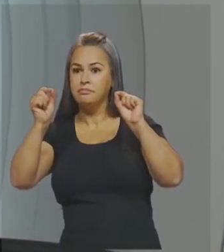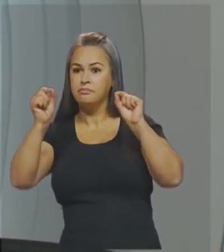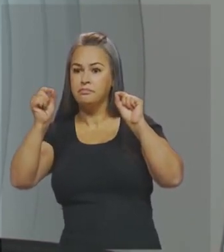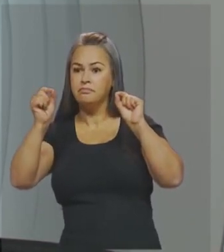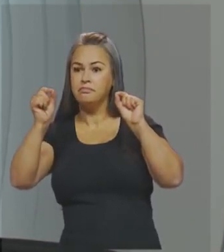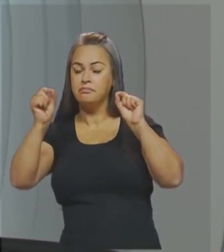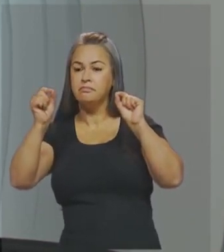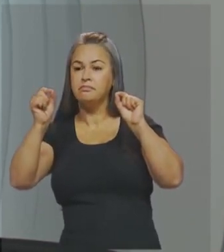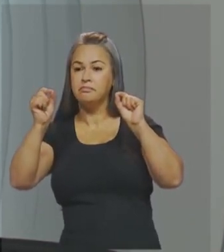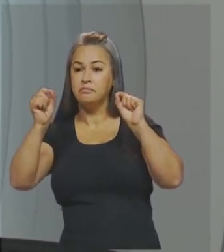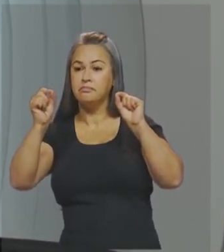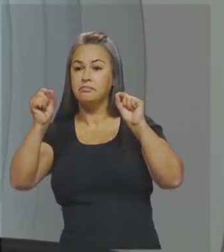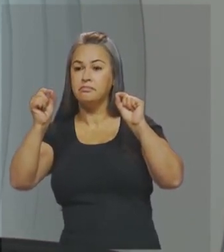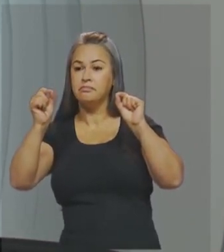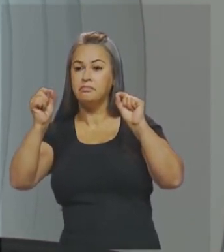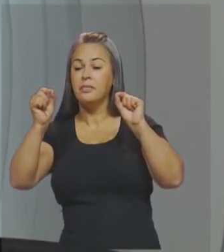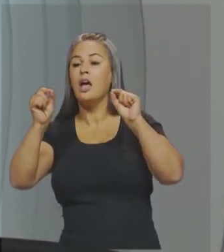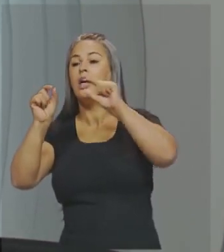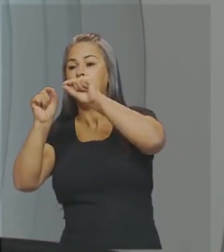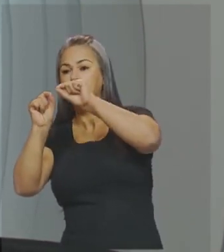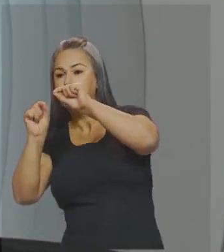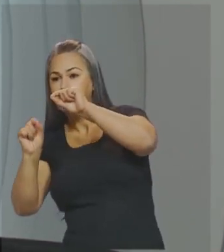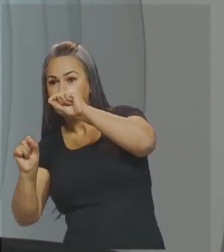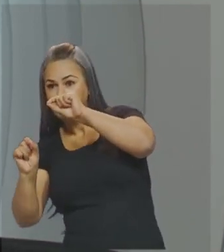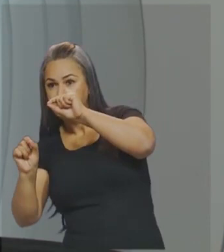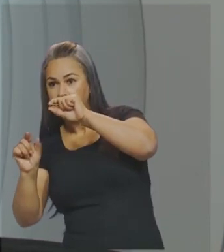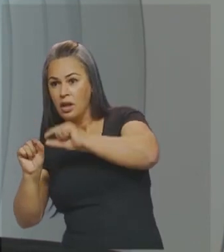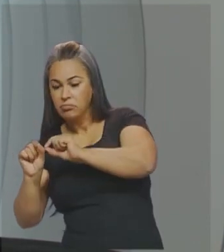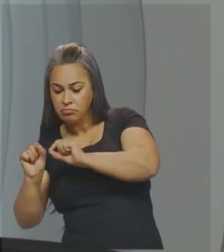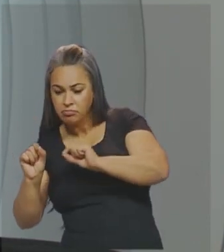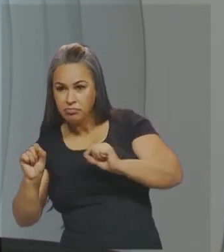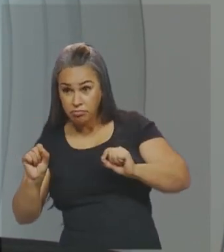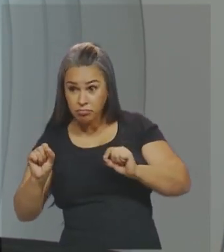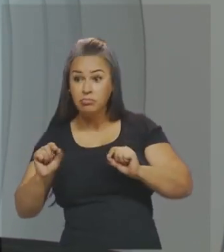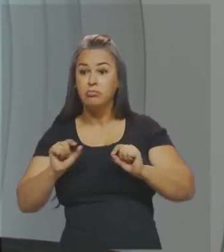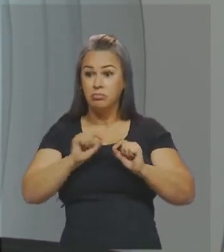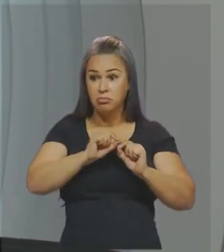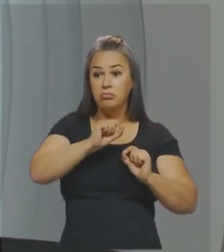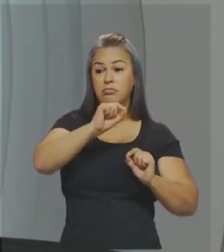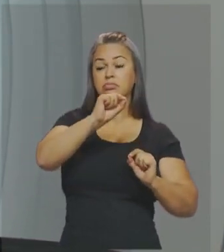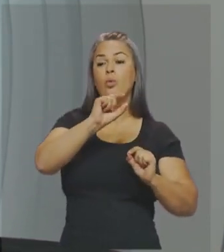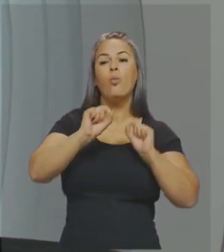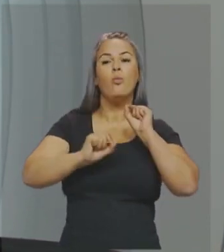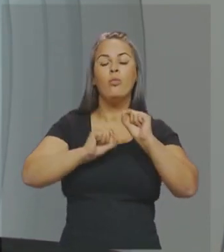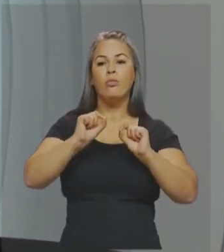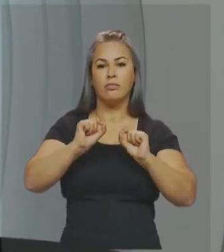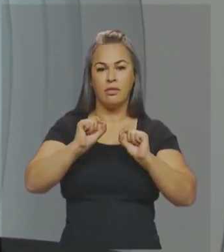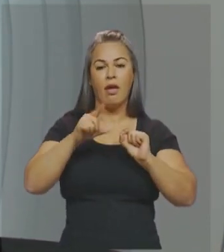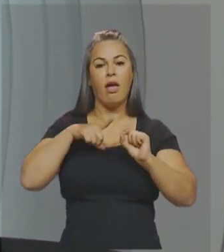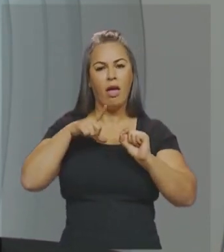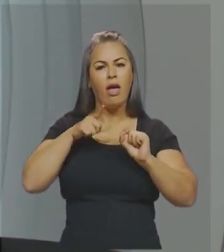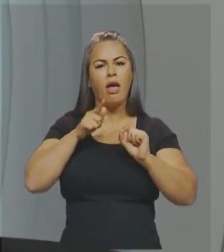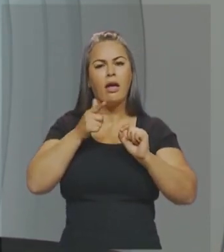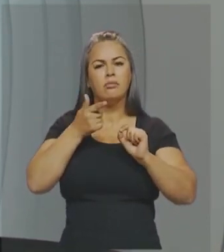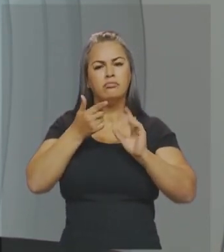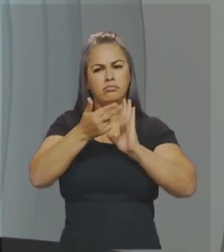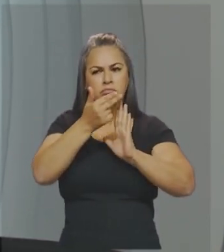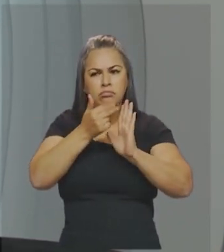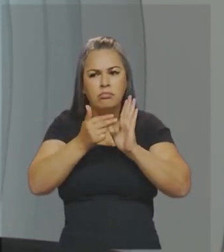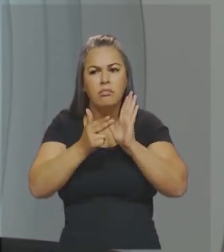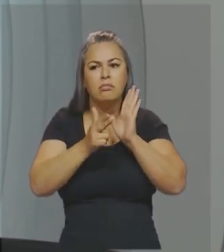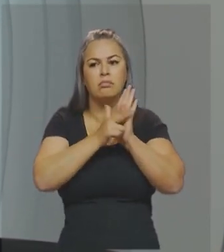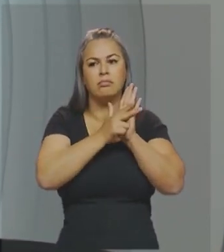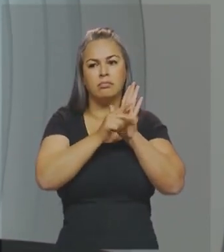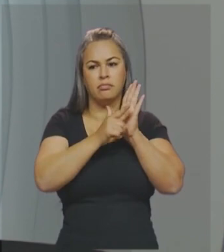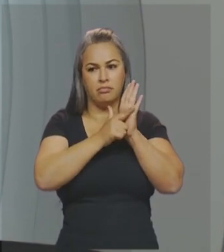É semirreta, semirreta, semirreta, semirreta. Então, é a figura plana, que ela tem que ser